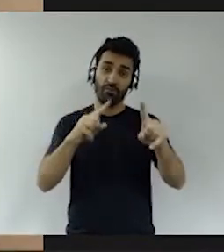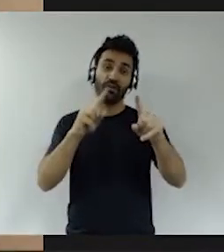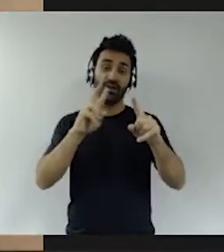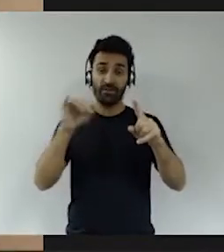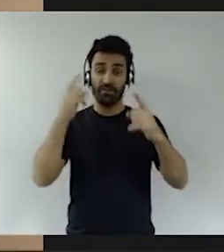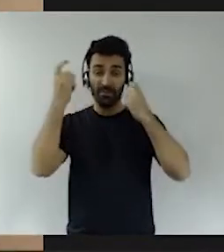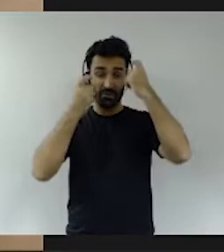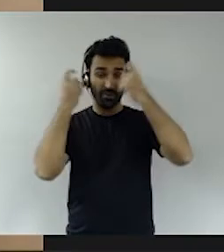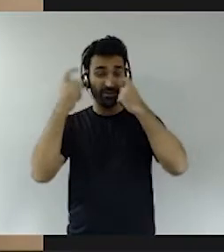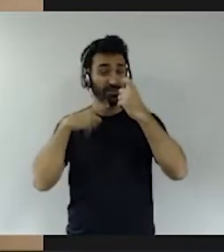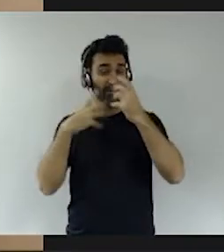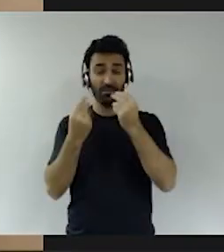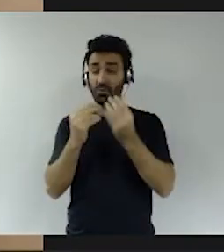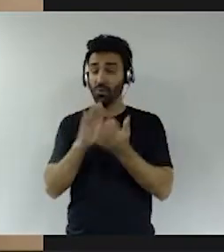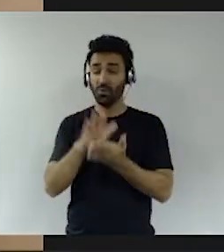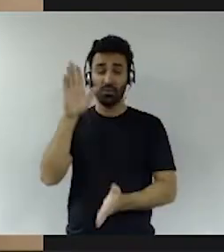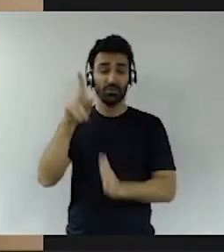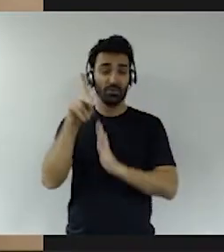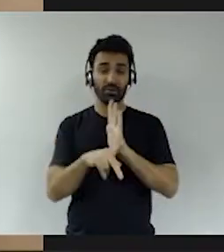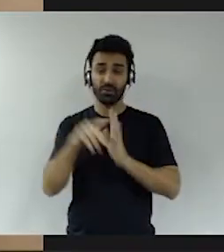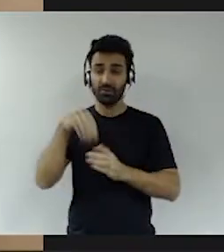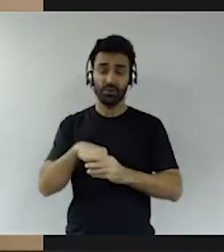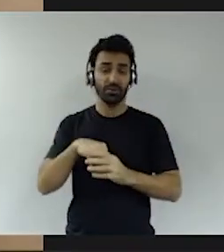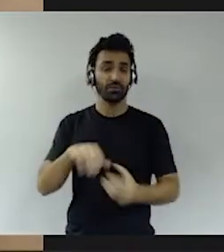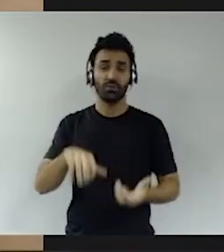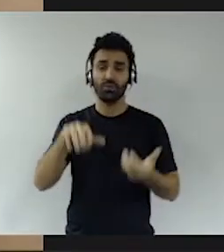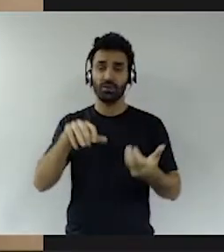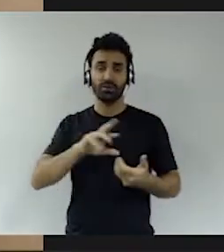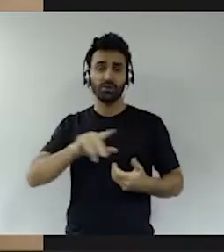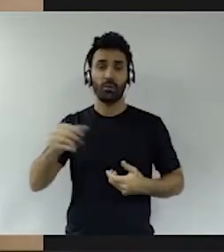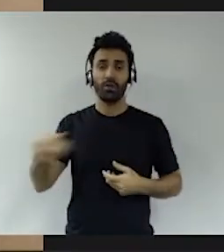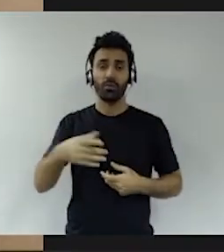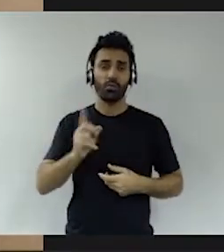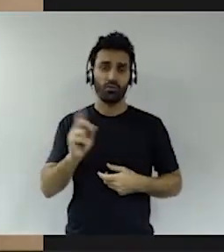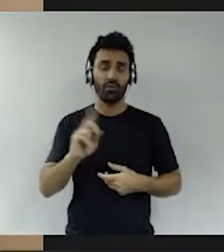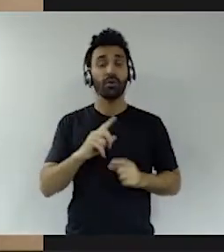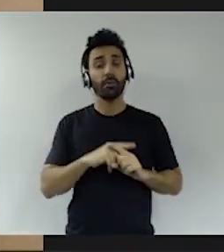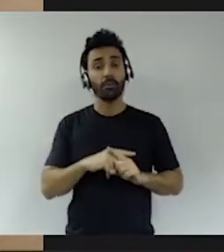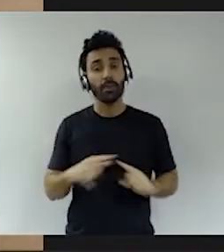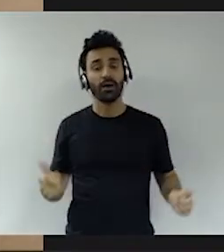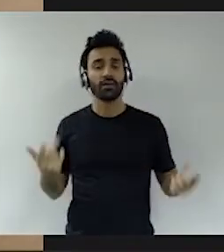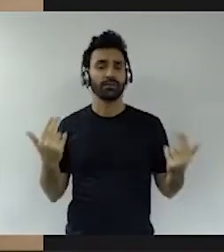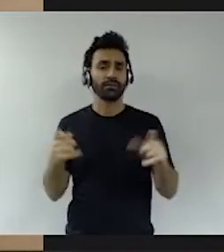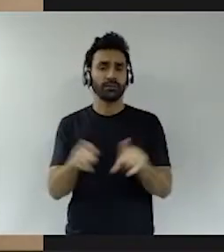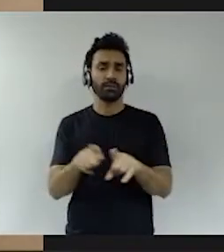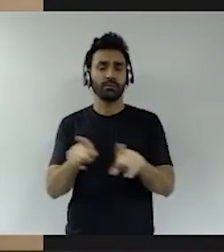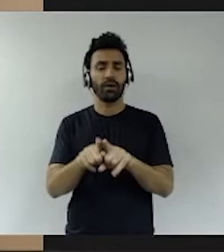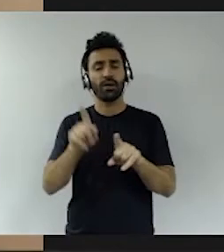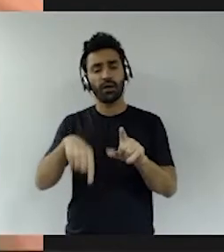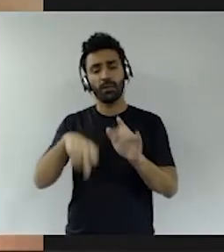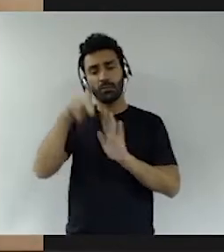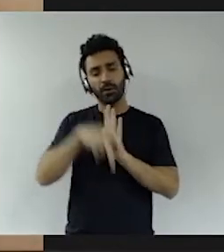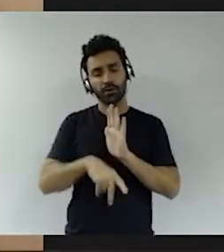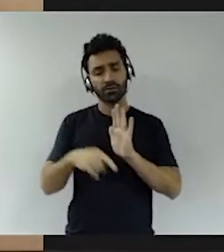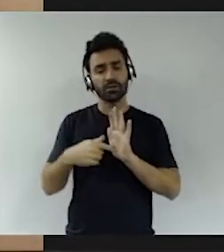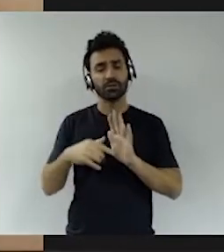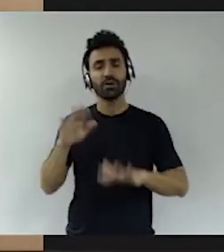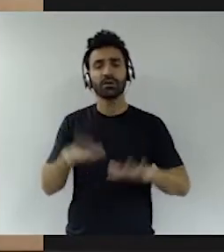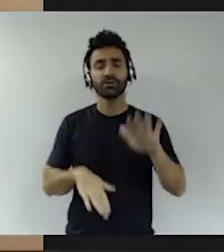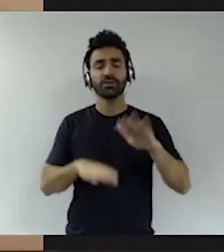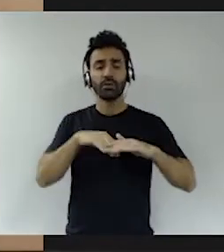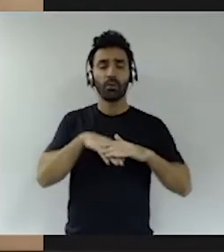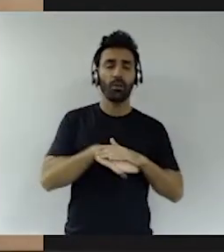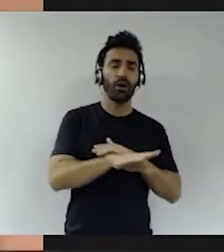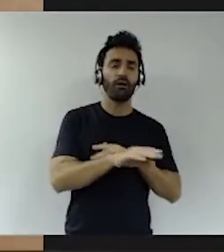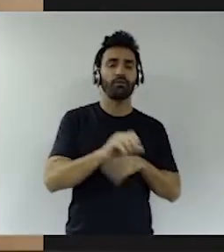às dezenas no Congresso Nacional, né? Não é de agora, mas, da mesma forma, são projetos que muitas vezes ficam